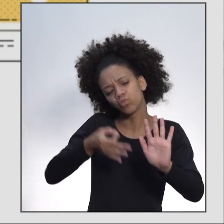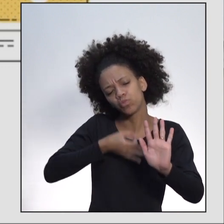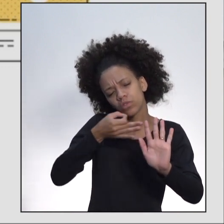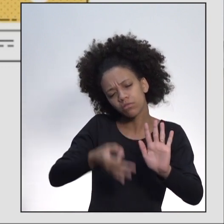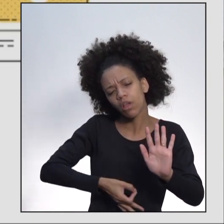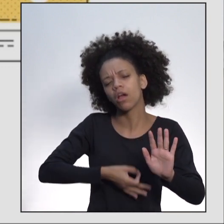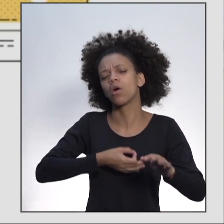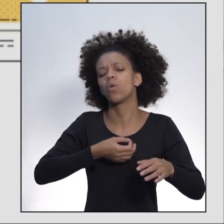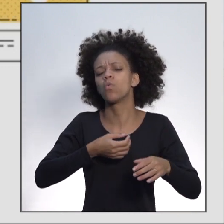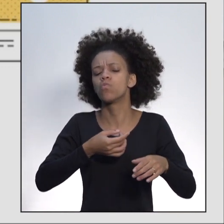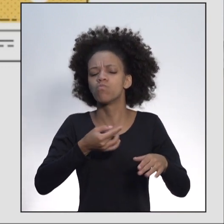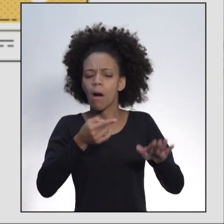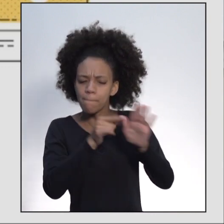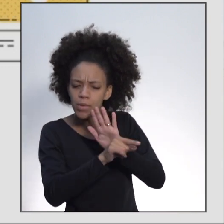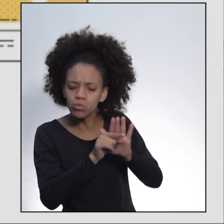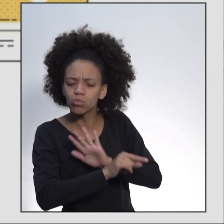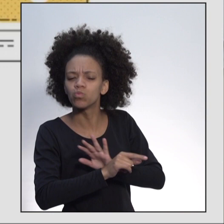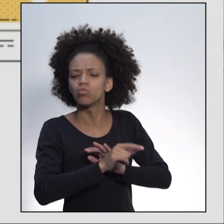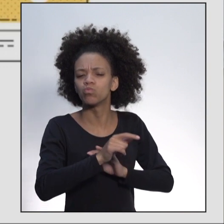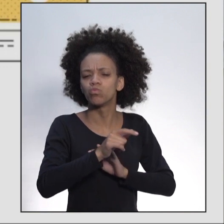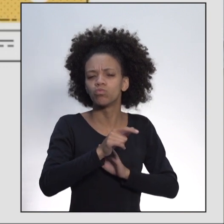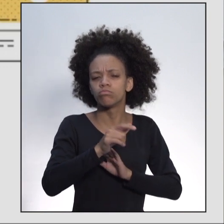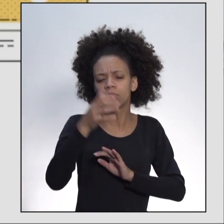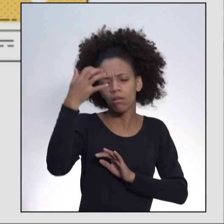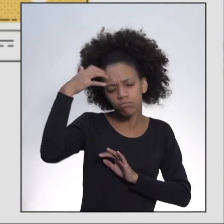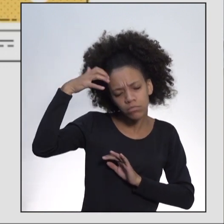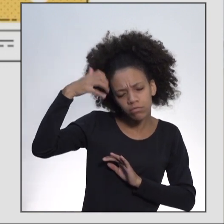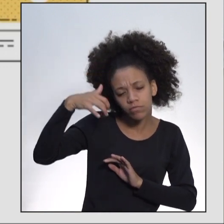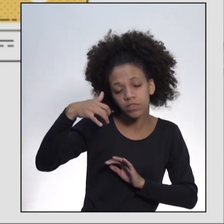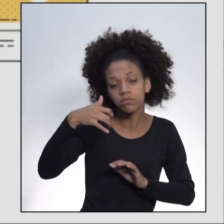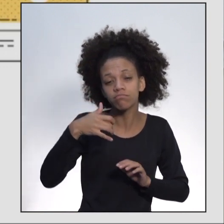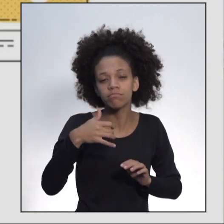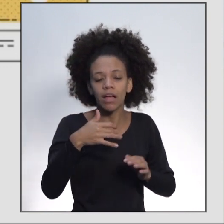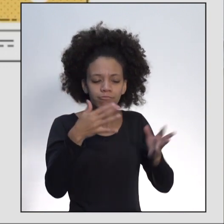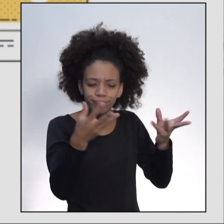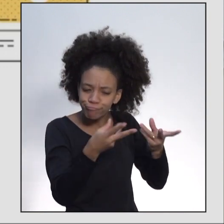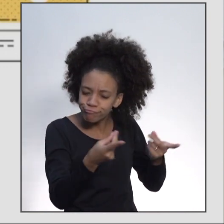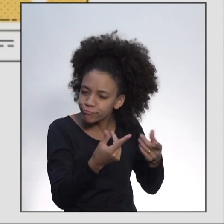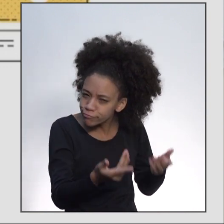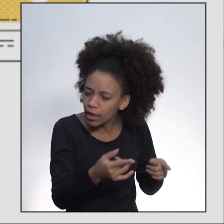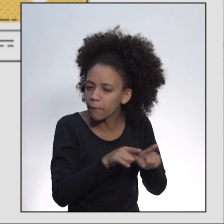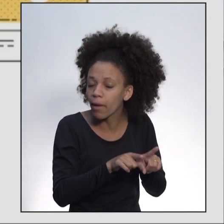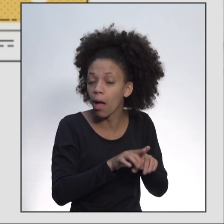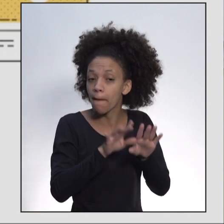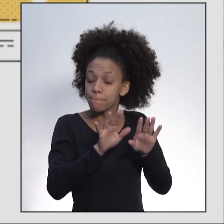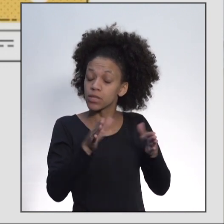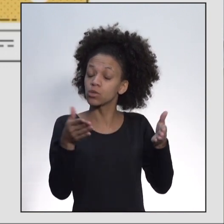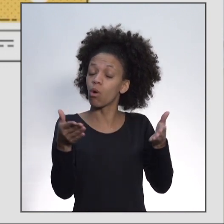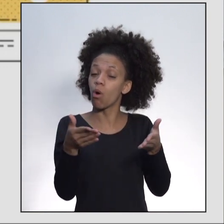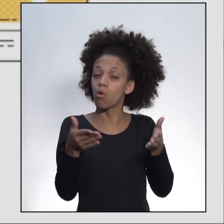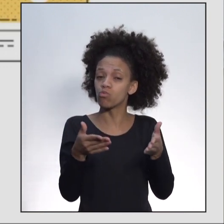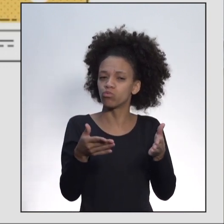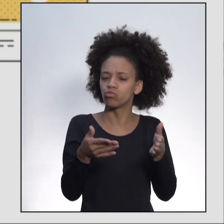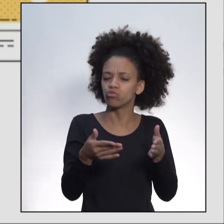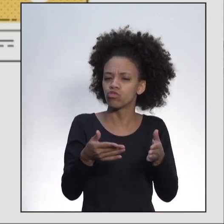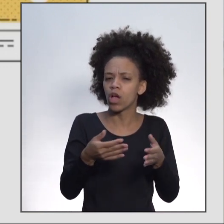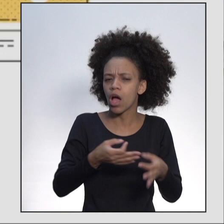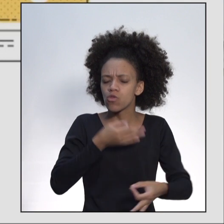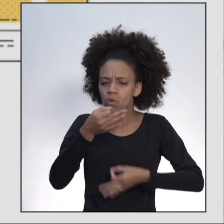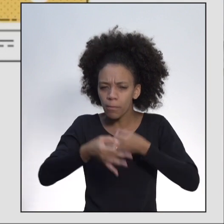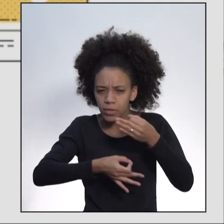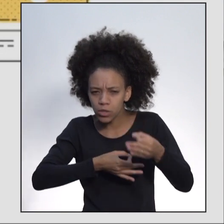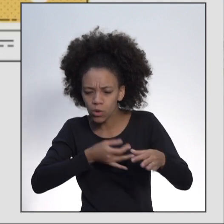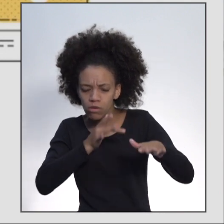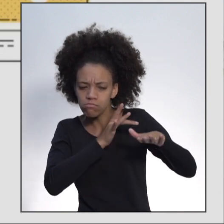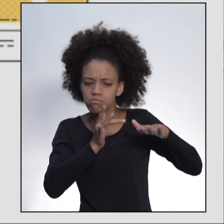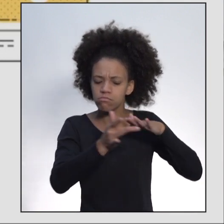fazem perguntas, reflexões e elogios. Hoje, os comentários em redes sociais